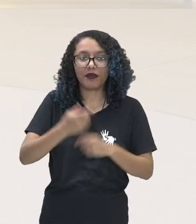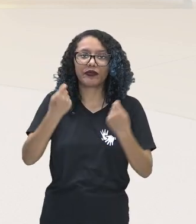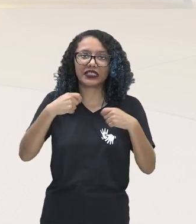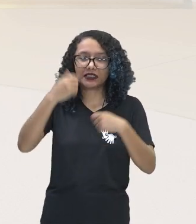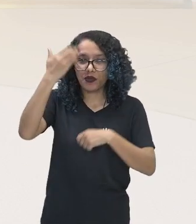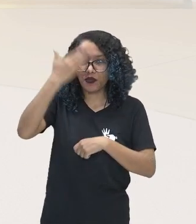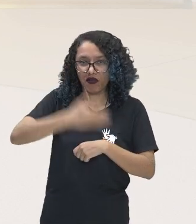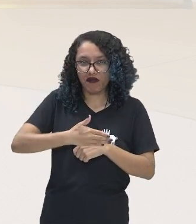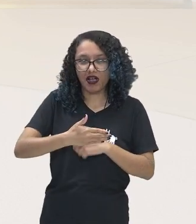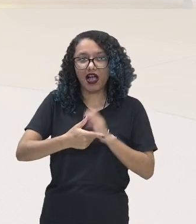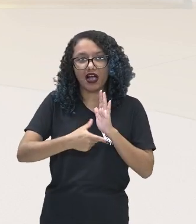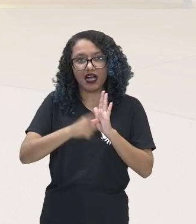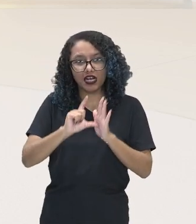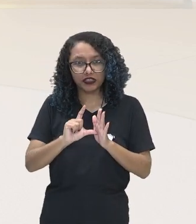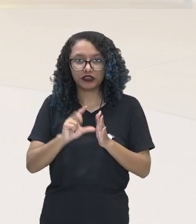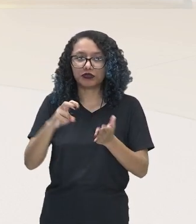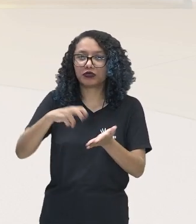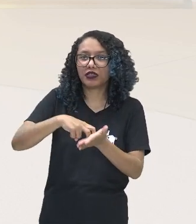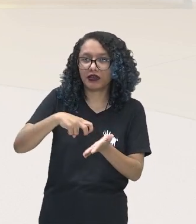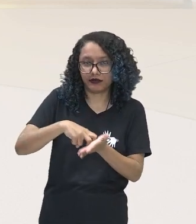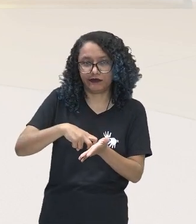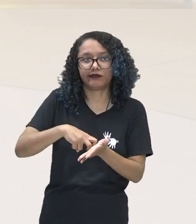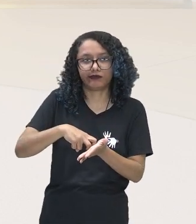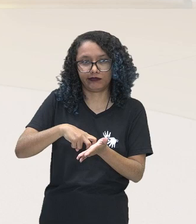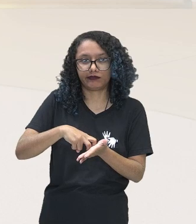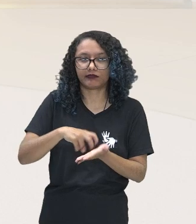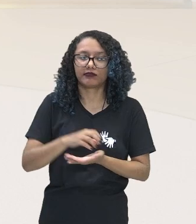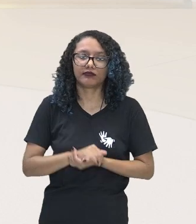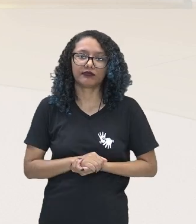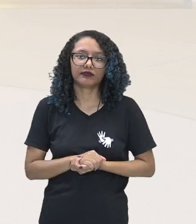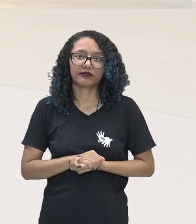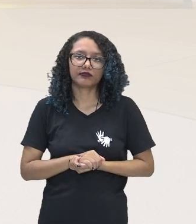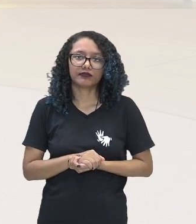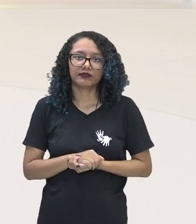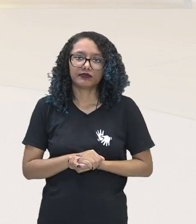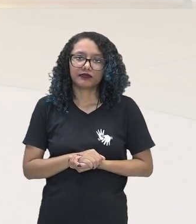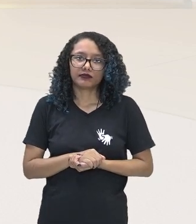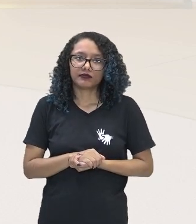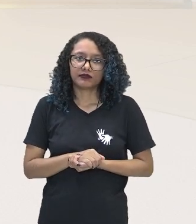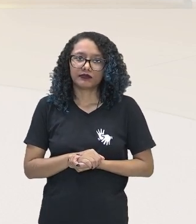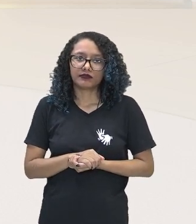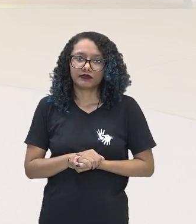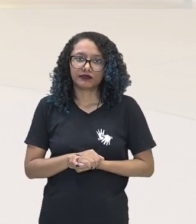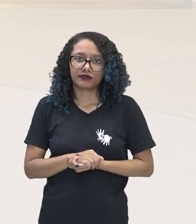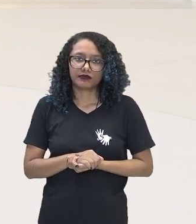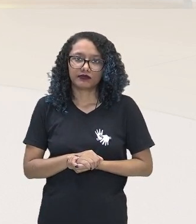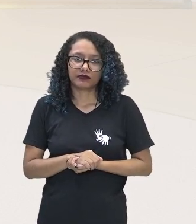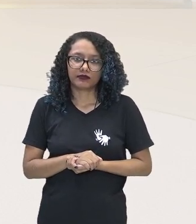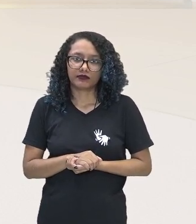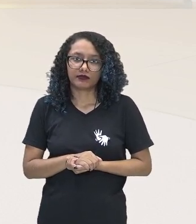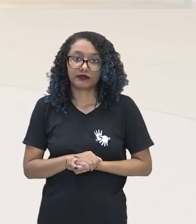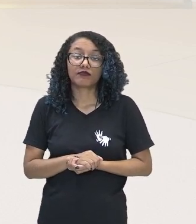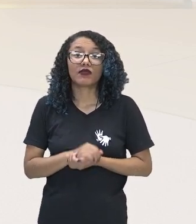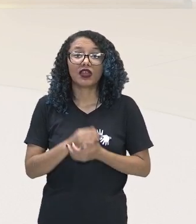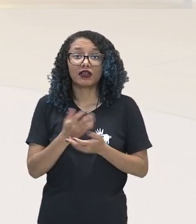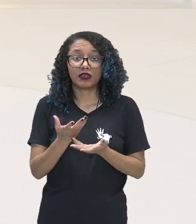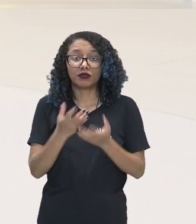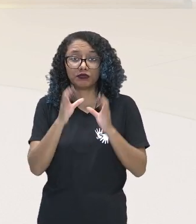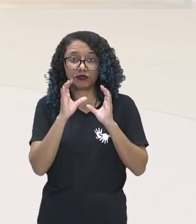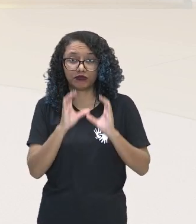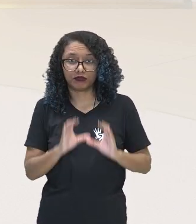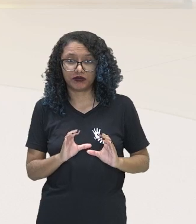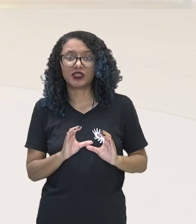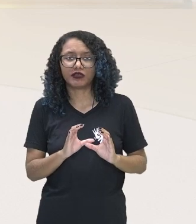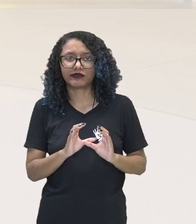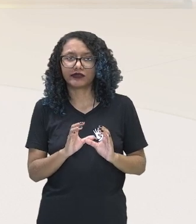diante daquilo que fez. Então, quando a gente fala de cidadania, nós estamos falando dessa participação das